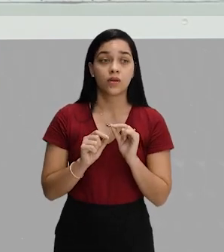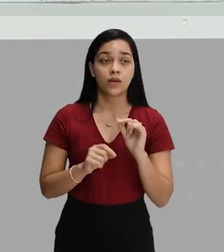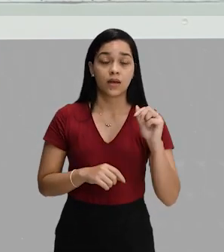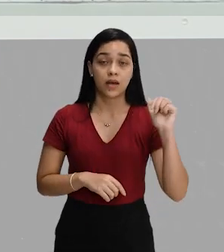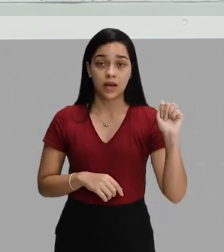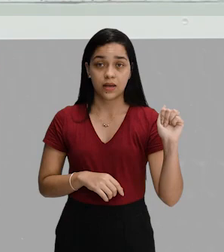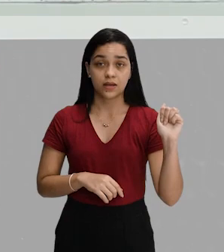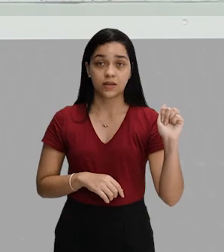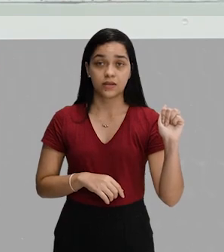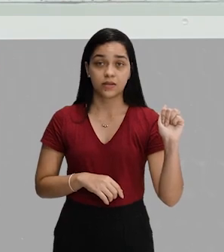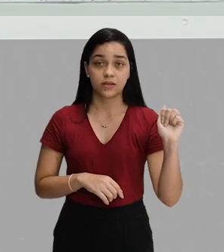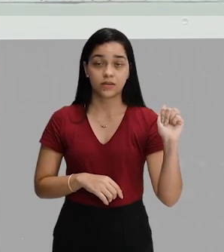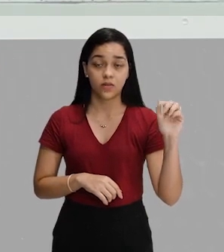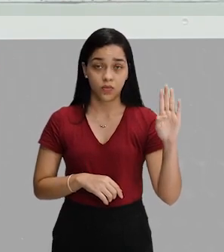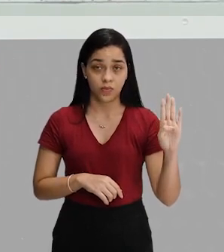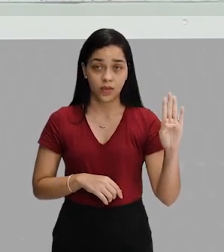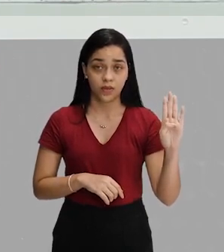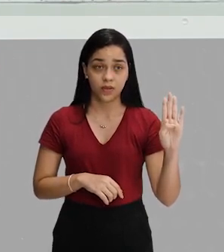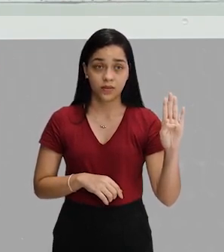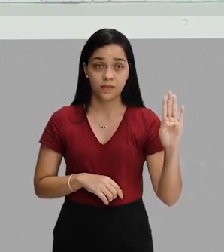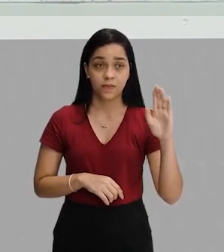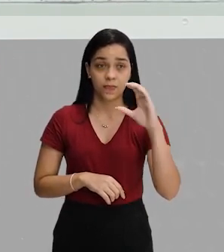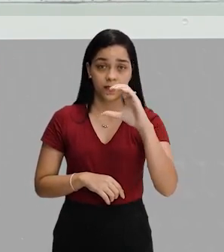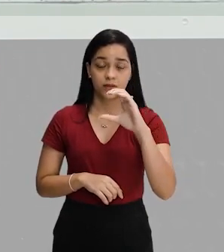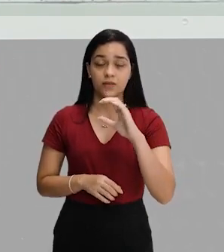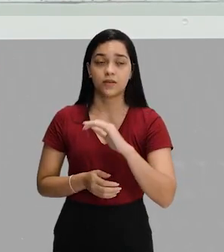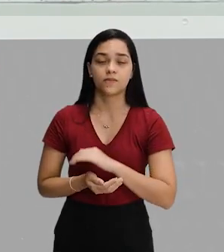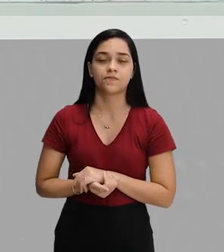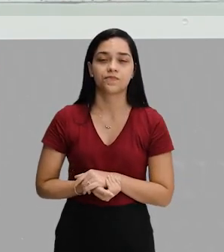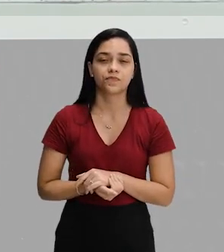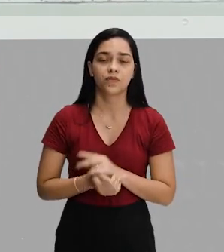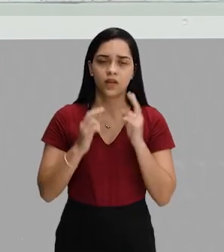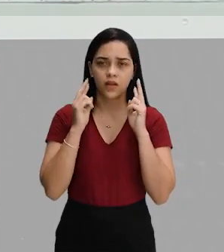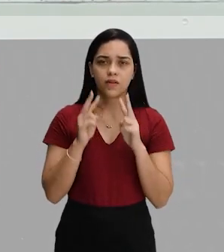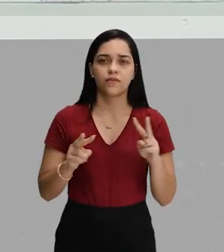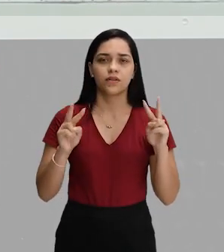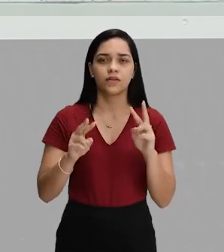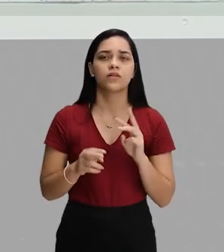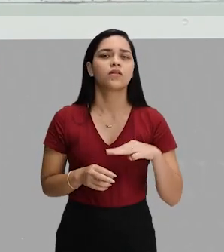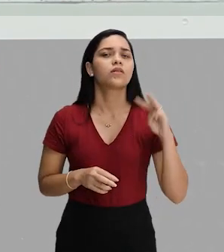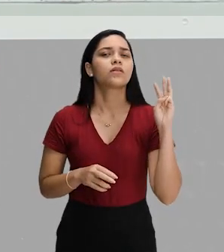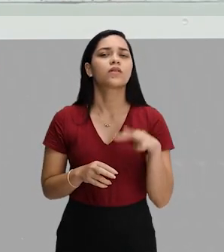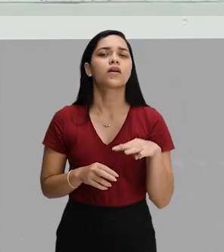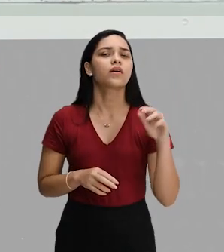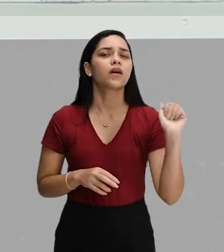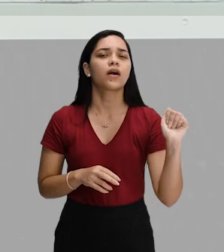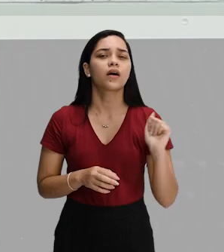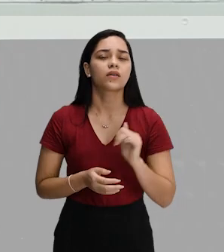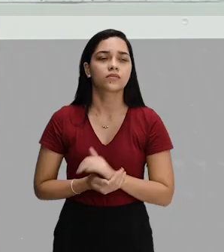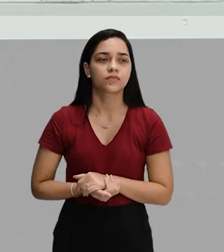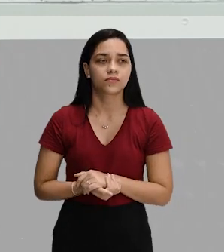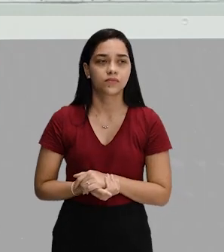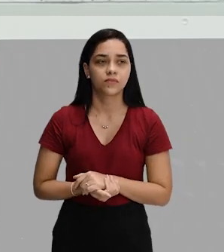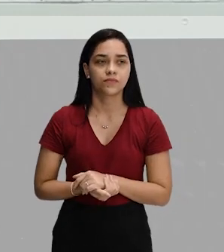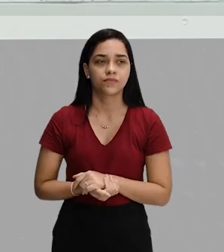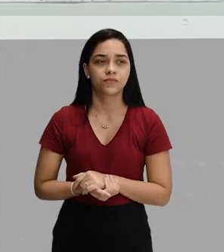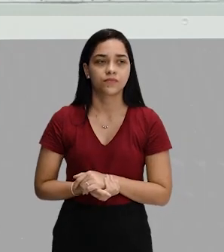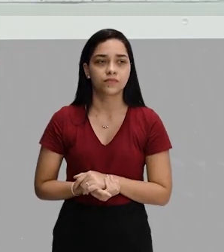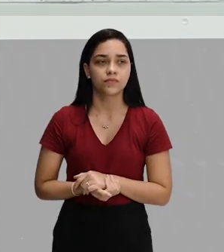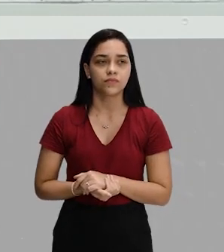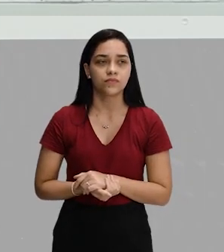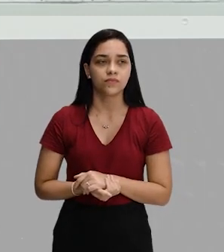A, coeficiente B, coeficiente C. Vamos lá, ó. Quem é o coeficiente A? Está aqui, ó.